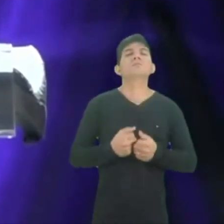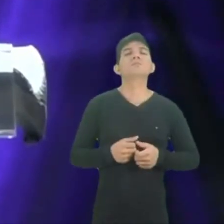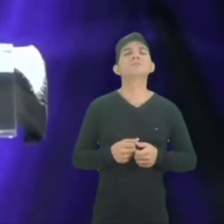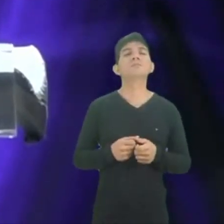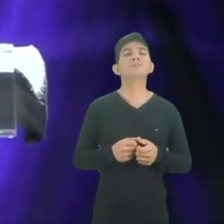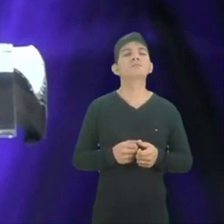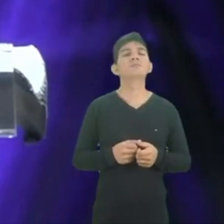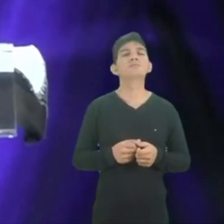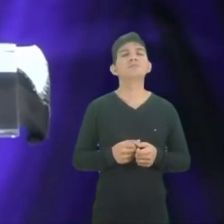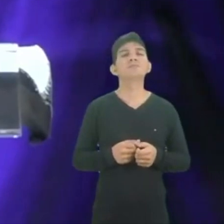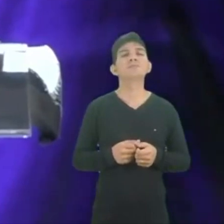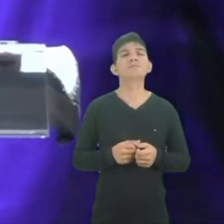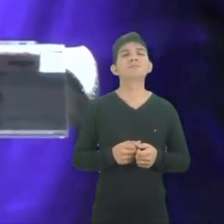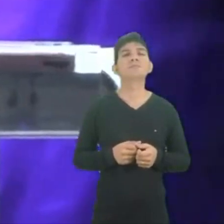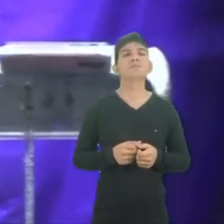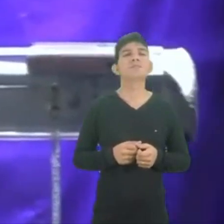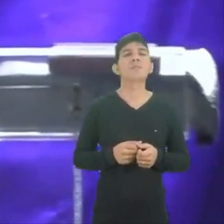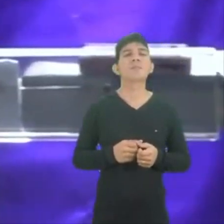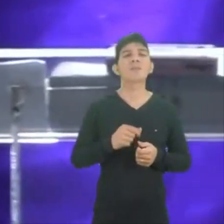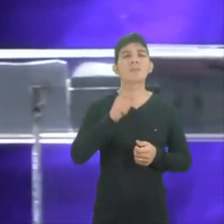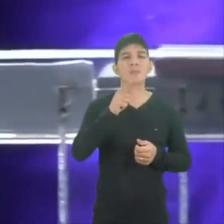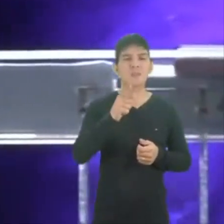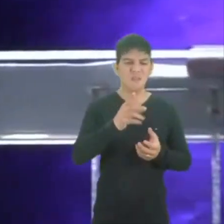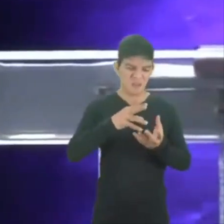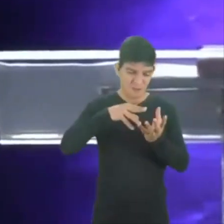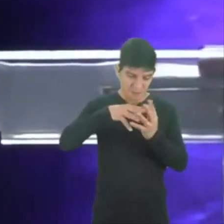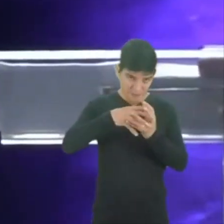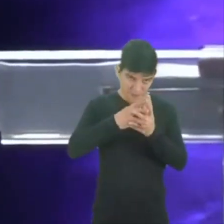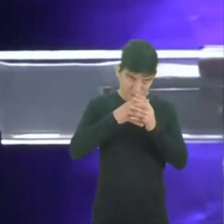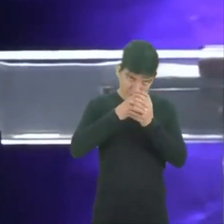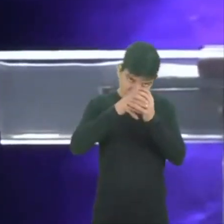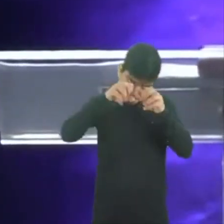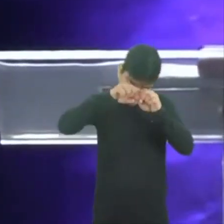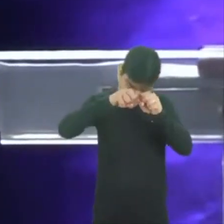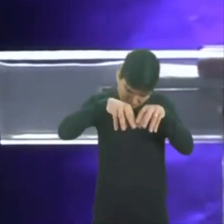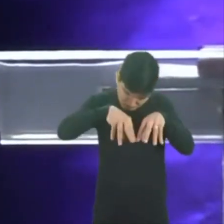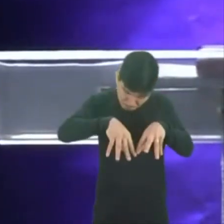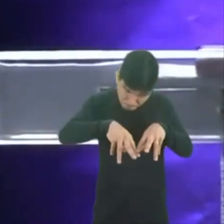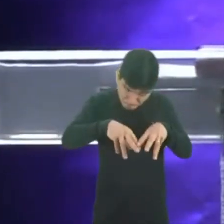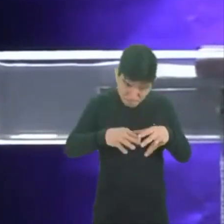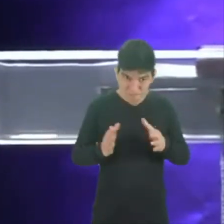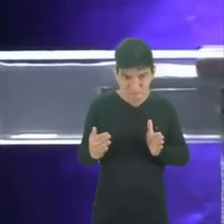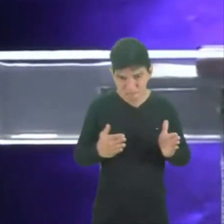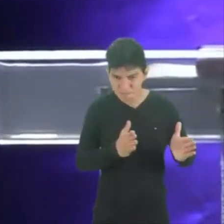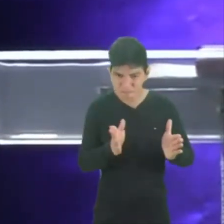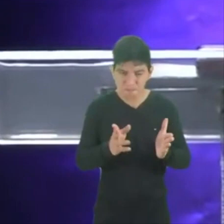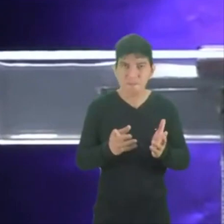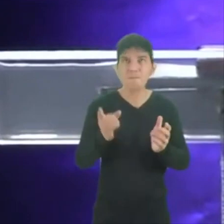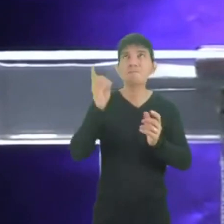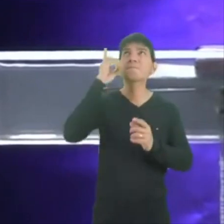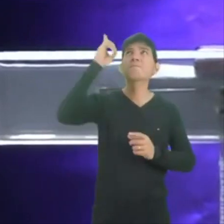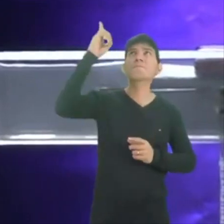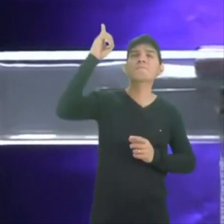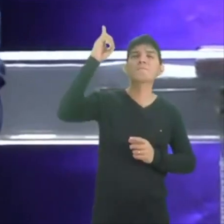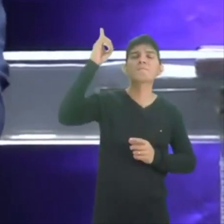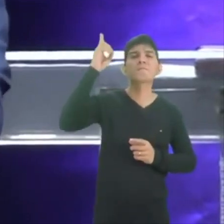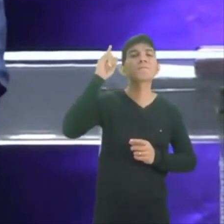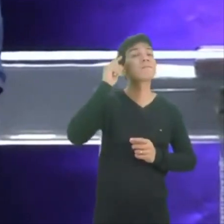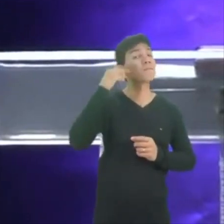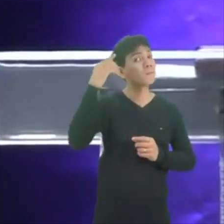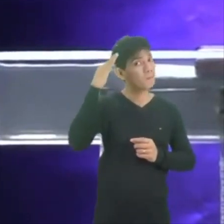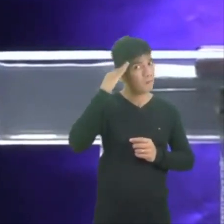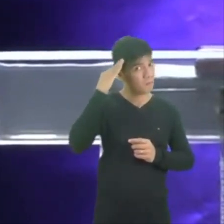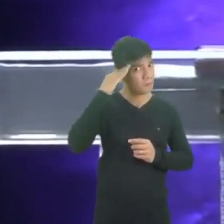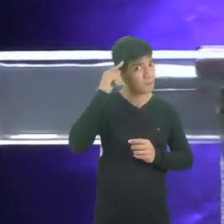o que deixa você ali enraizado nos caminhos de Deus, é você entender que você é